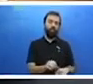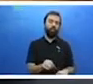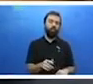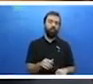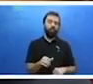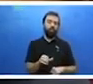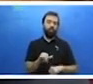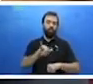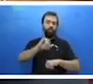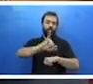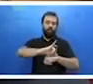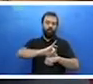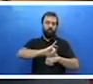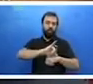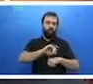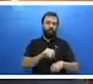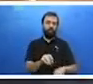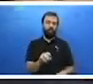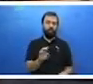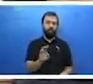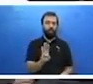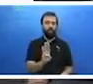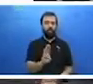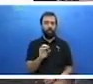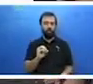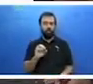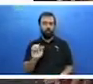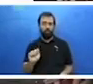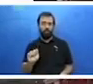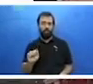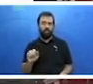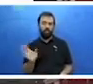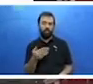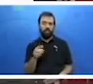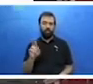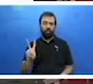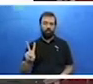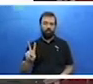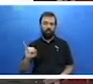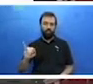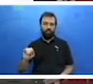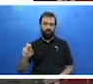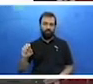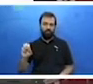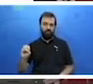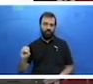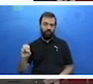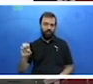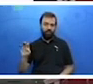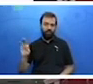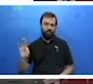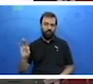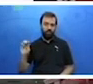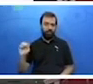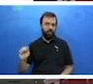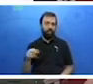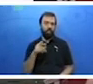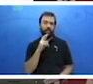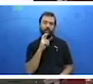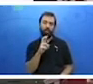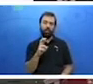estado a capital é Boa Vista? Olha lá, letra G, o estado é